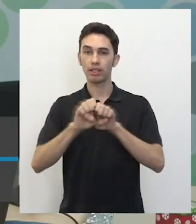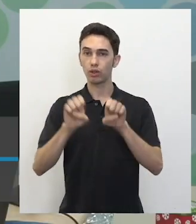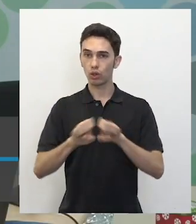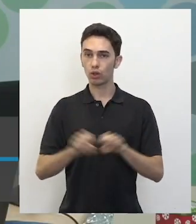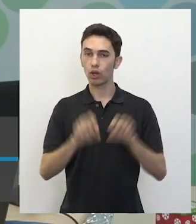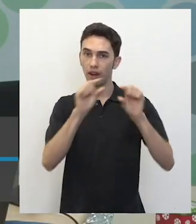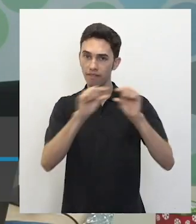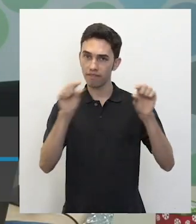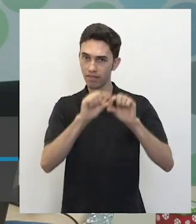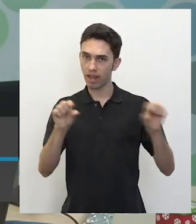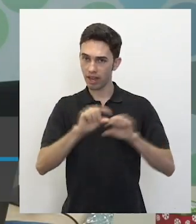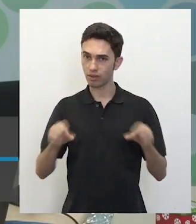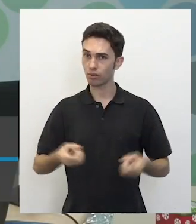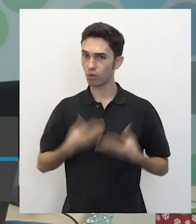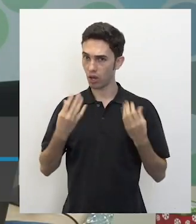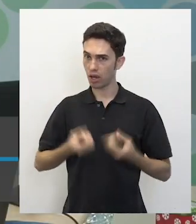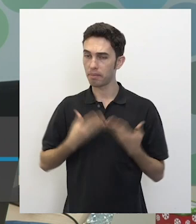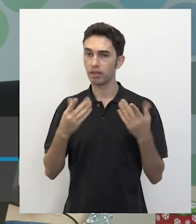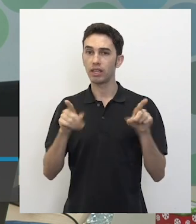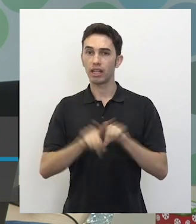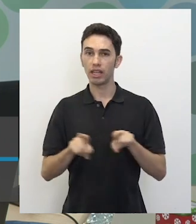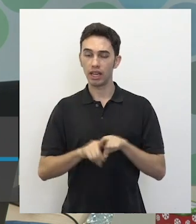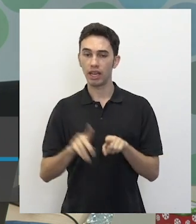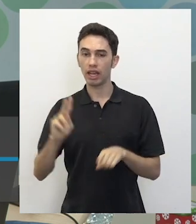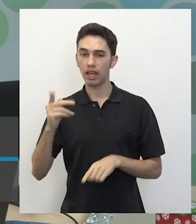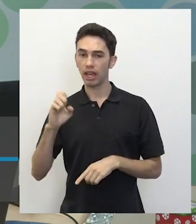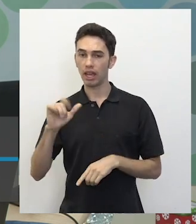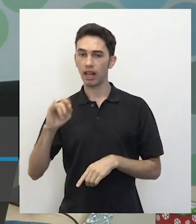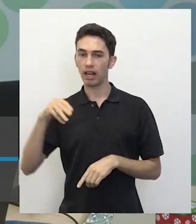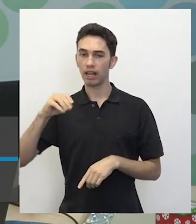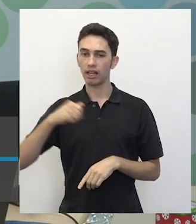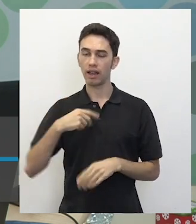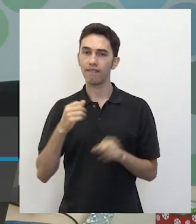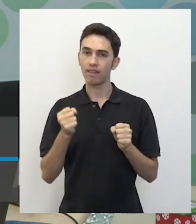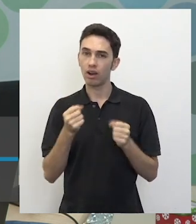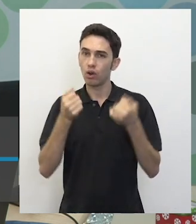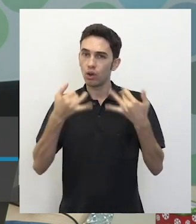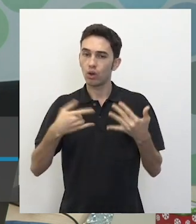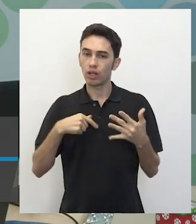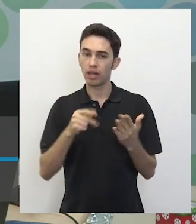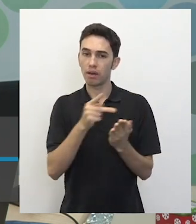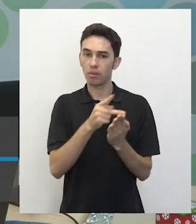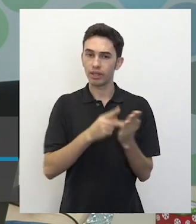e versos. E o Helena falou que a poesia pode ser em prosa.